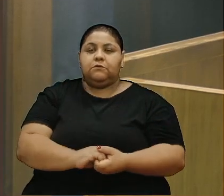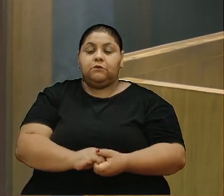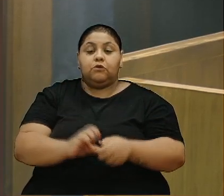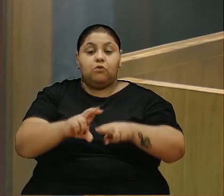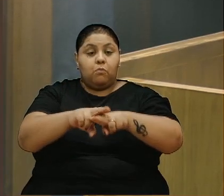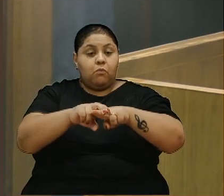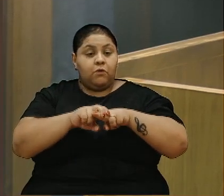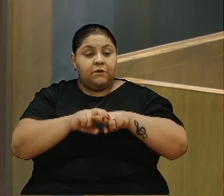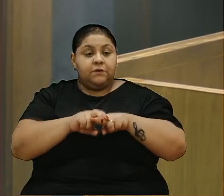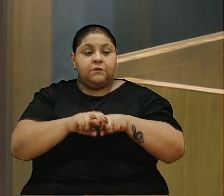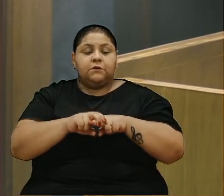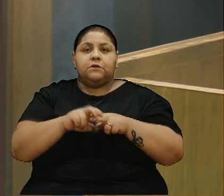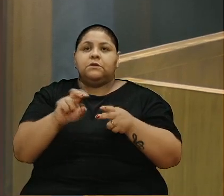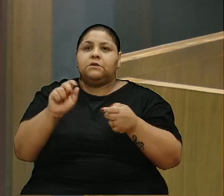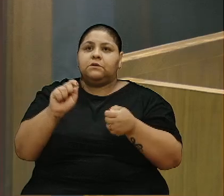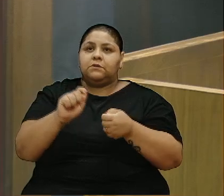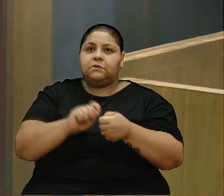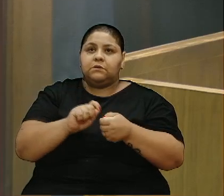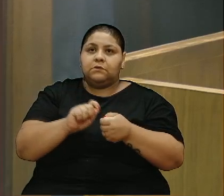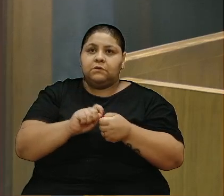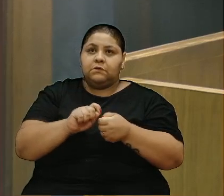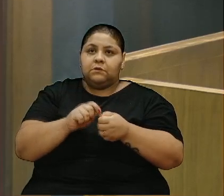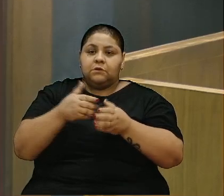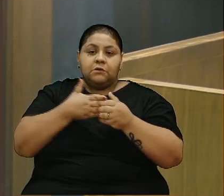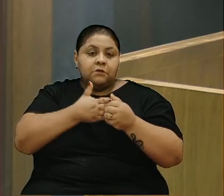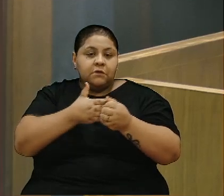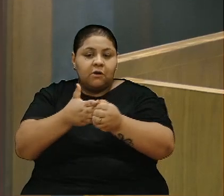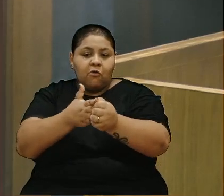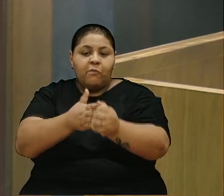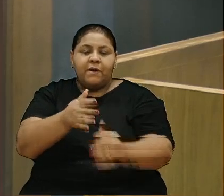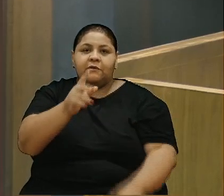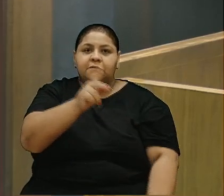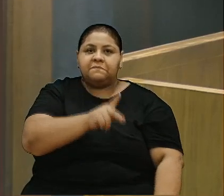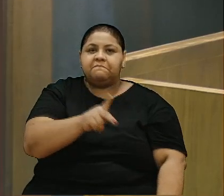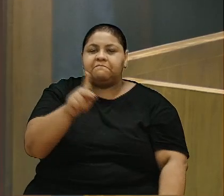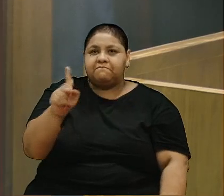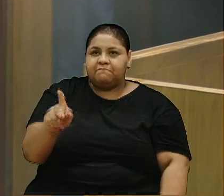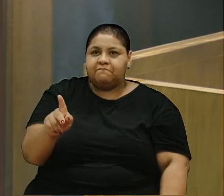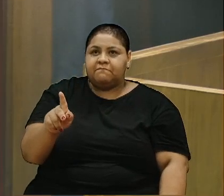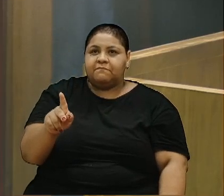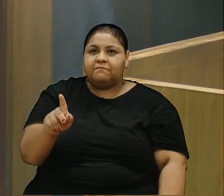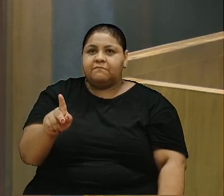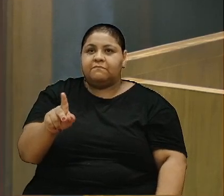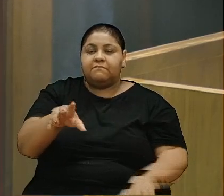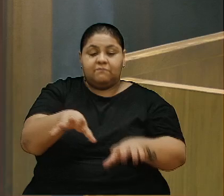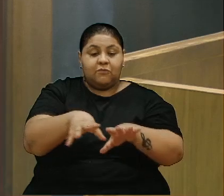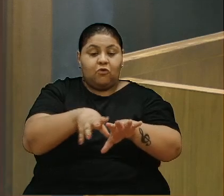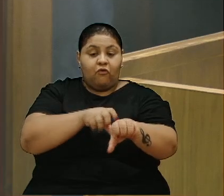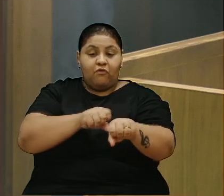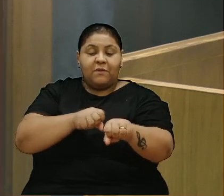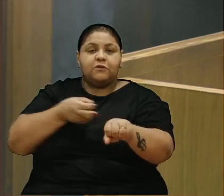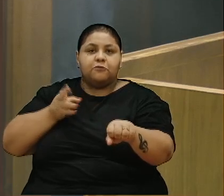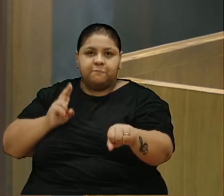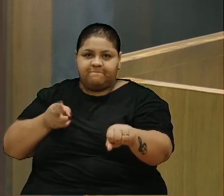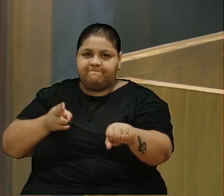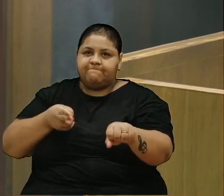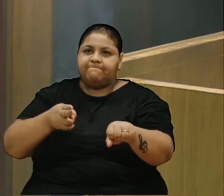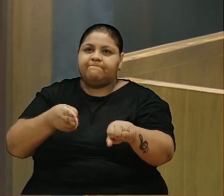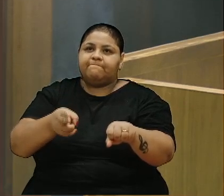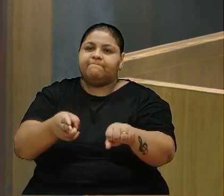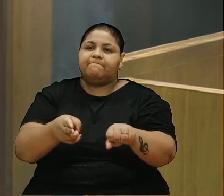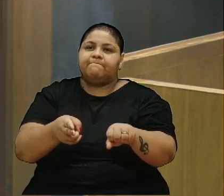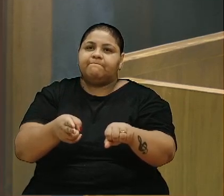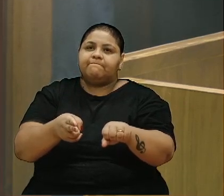se faz acompanhando os professores com formações continuadas e